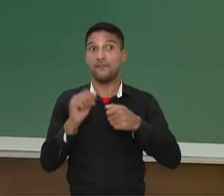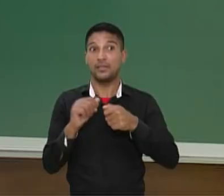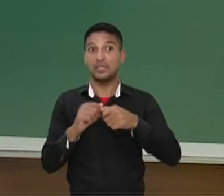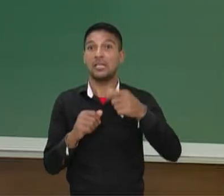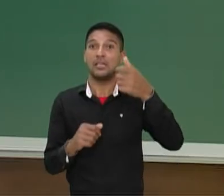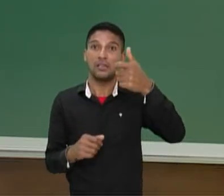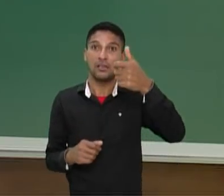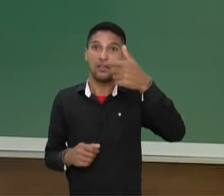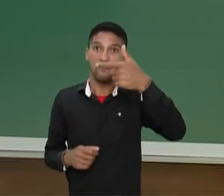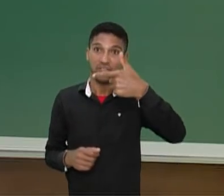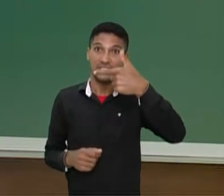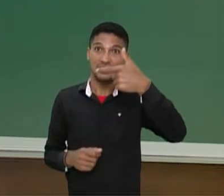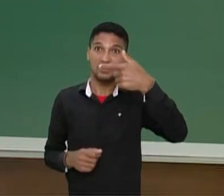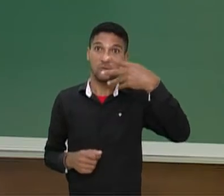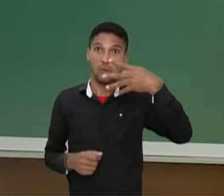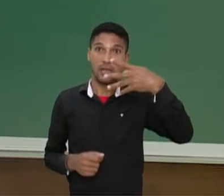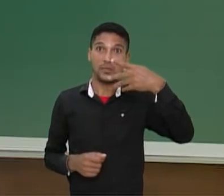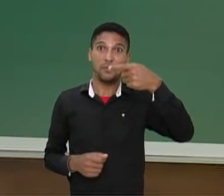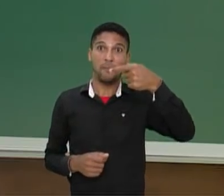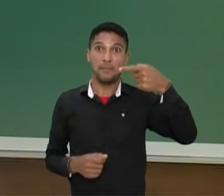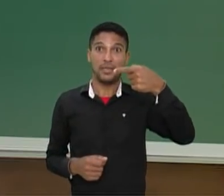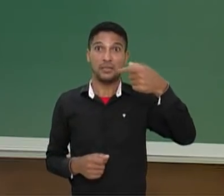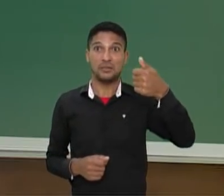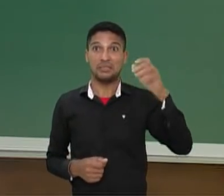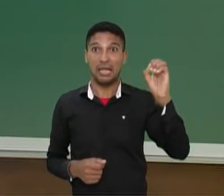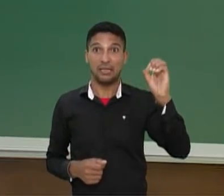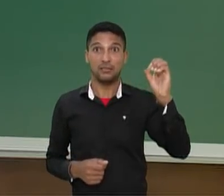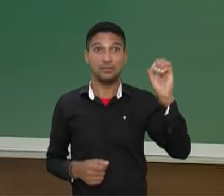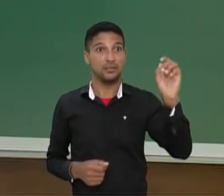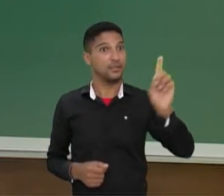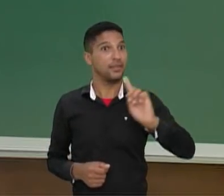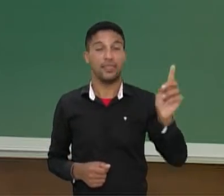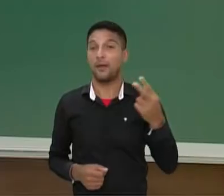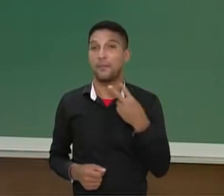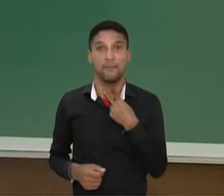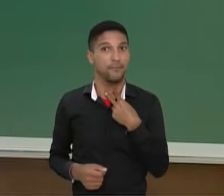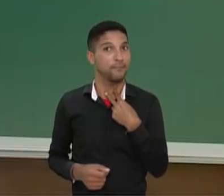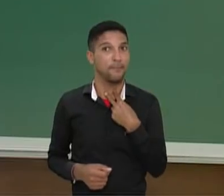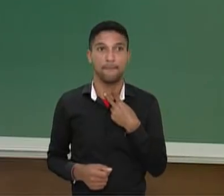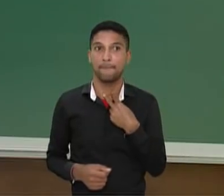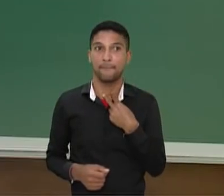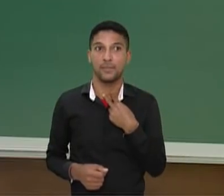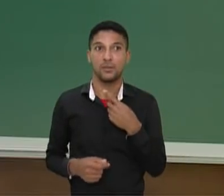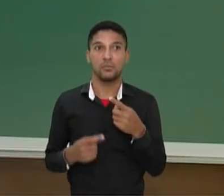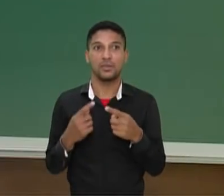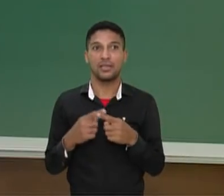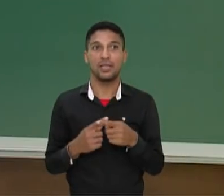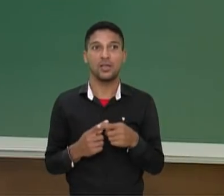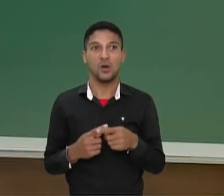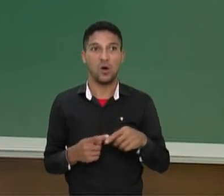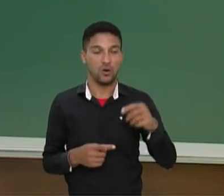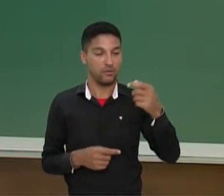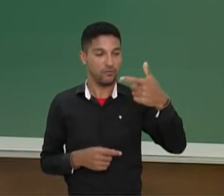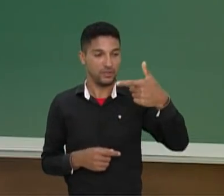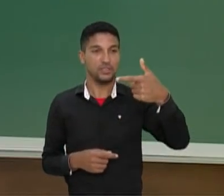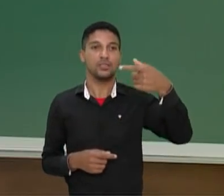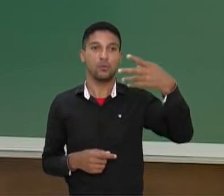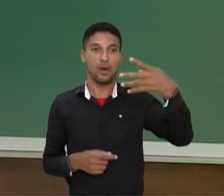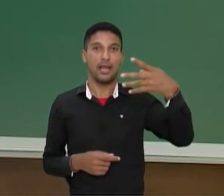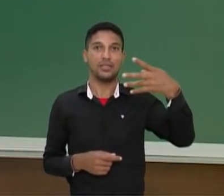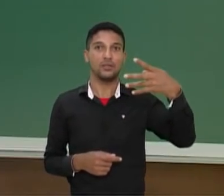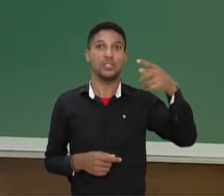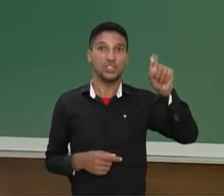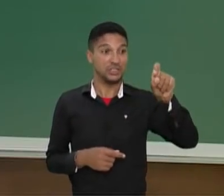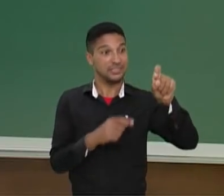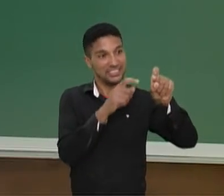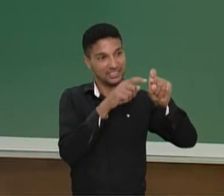dá 14x. Não pode, tá? Por quê? Porque você não pode misturar coisas diferentes. Letra é com